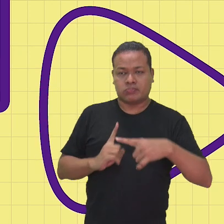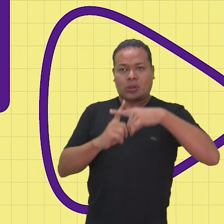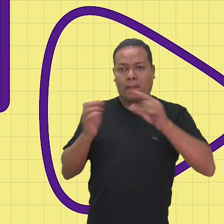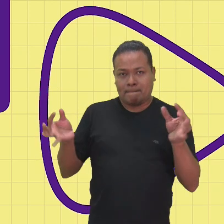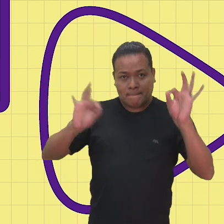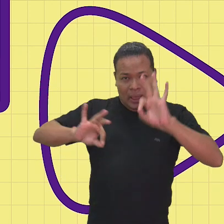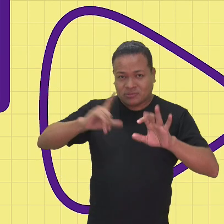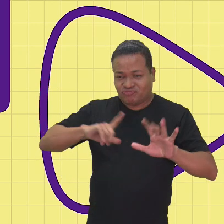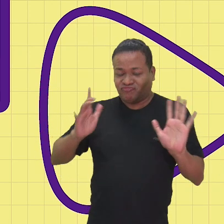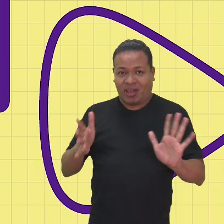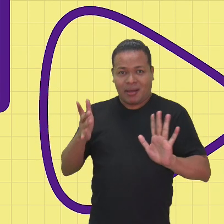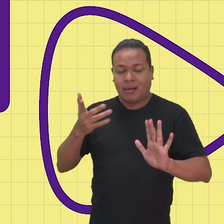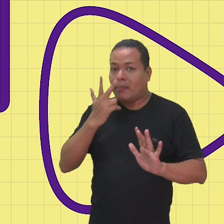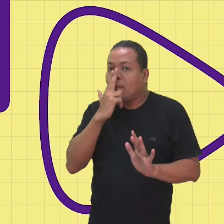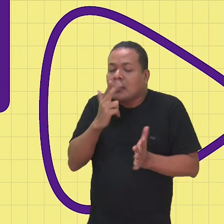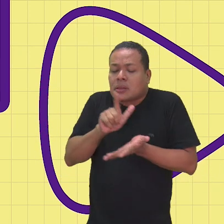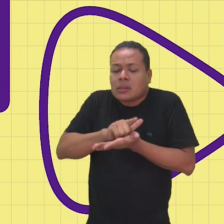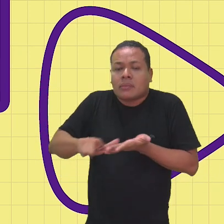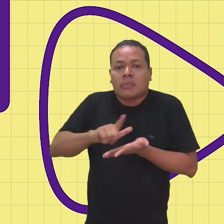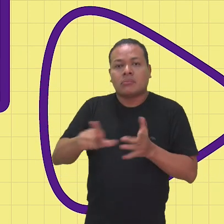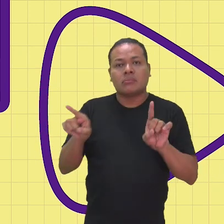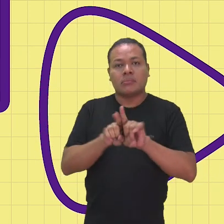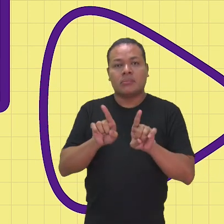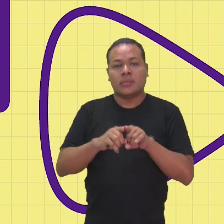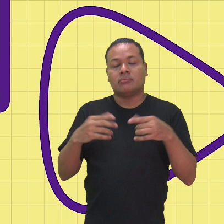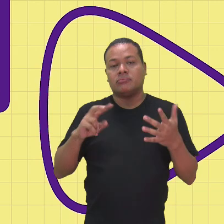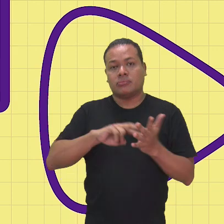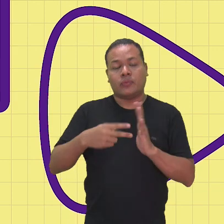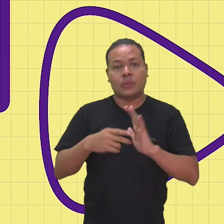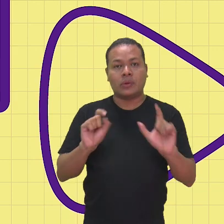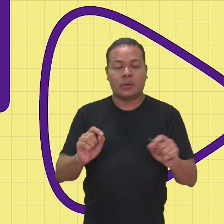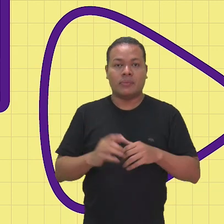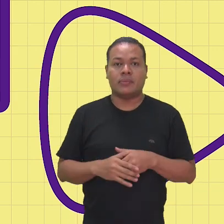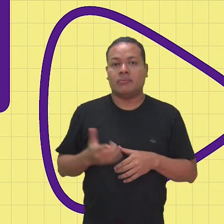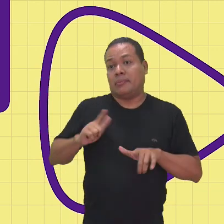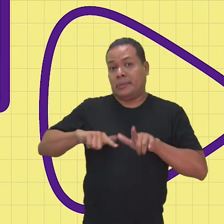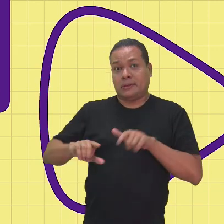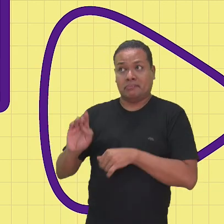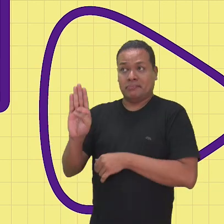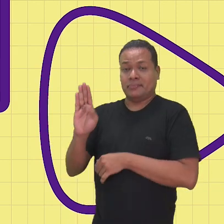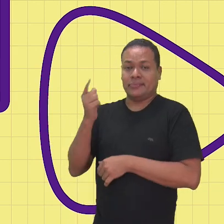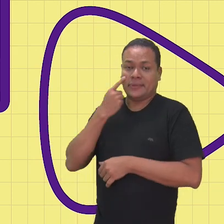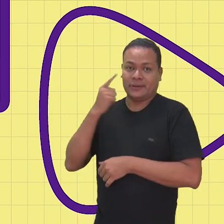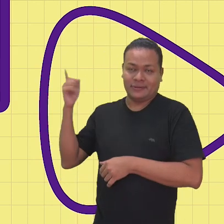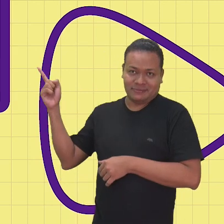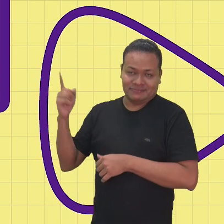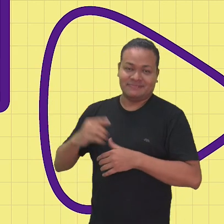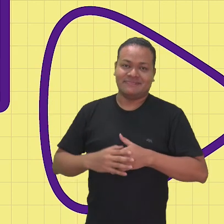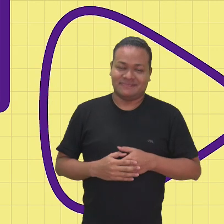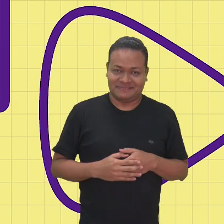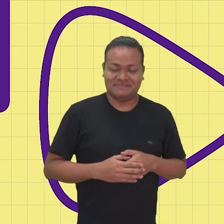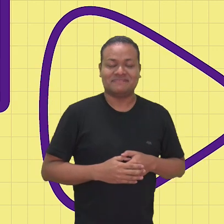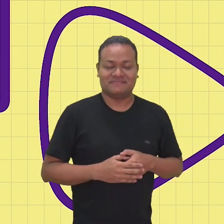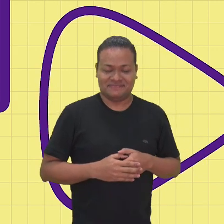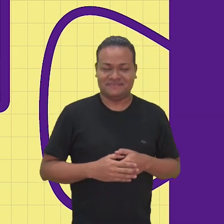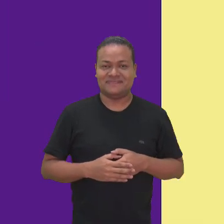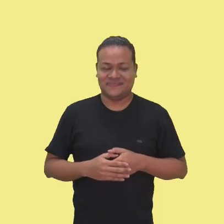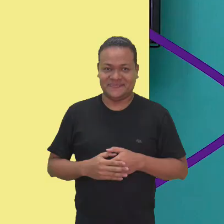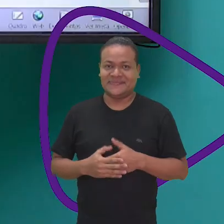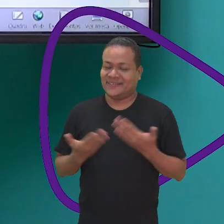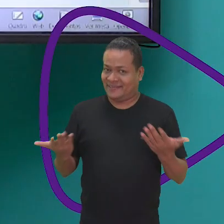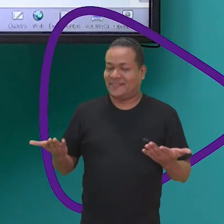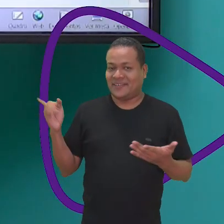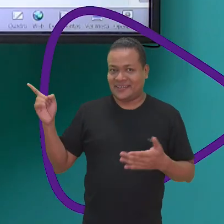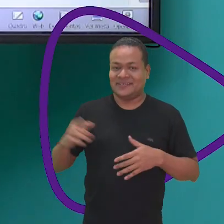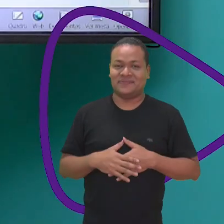última etapa de desinfecção também. Ou seja, só pode ser a letra B, sulfato de alumínio e óxido de cálcio, né?